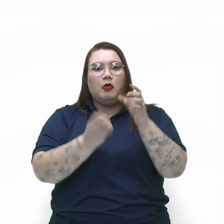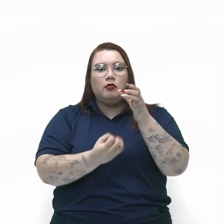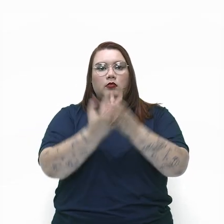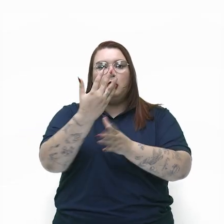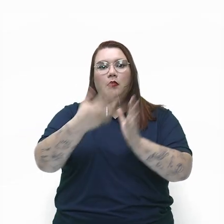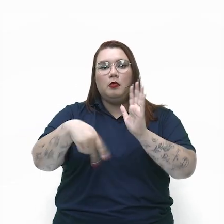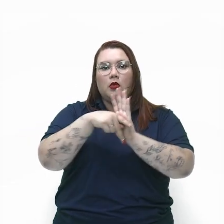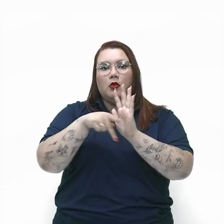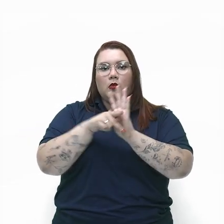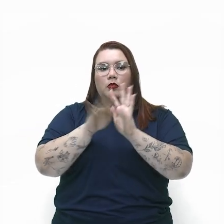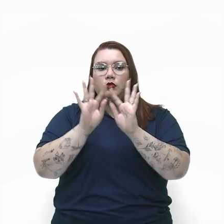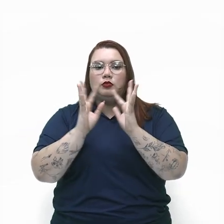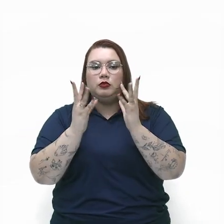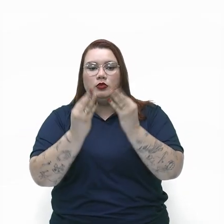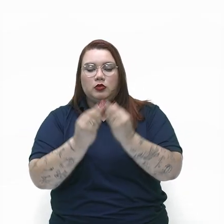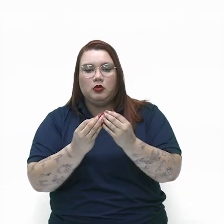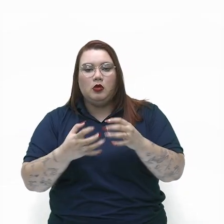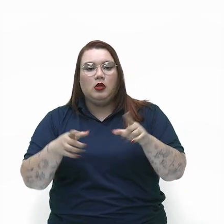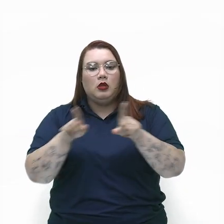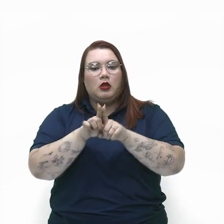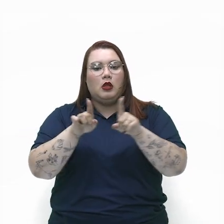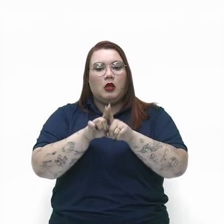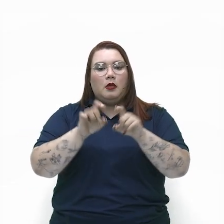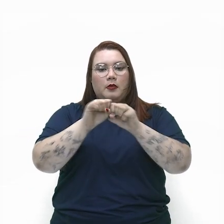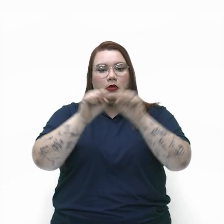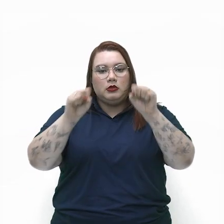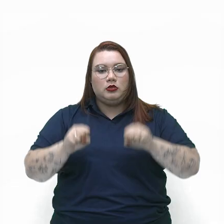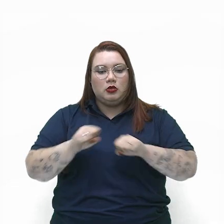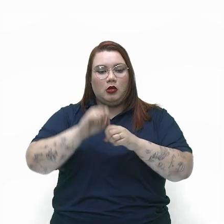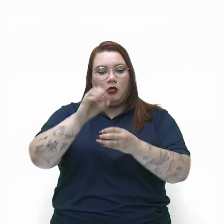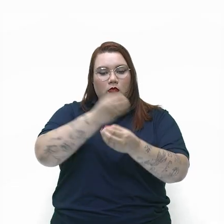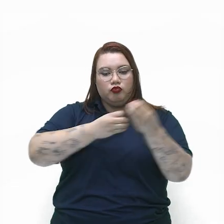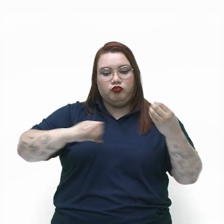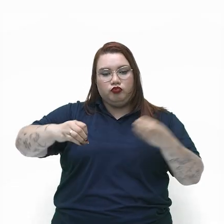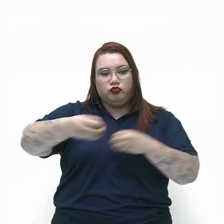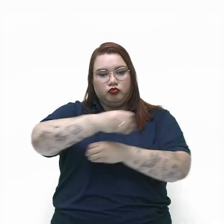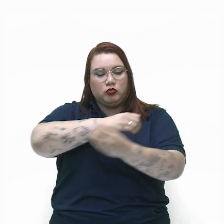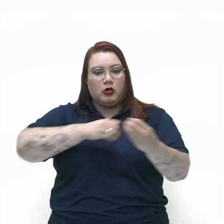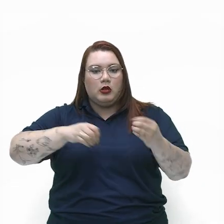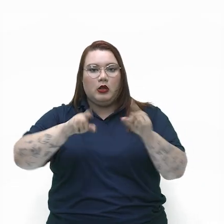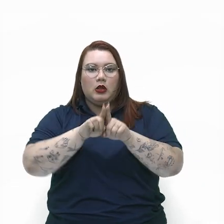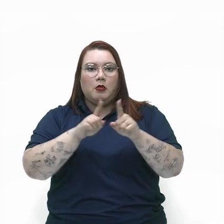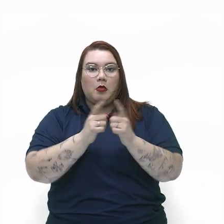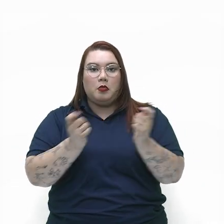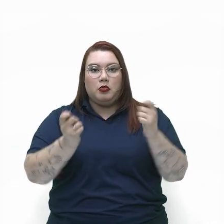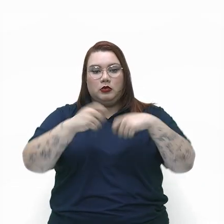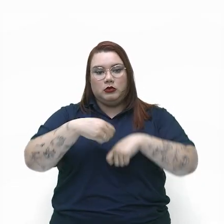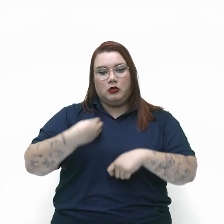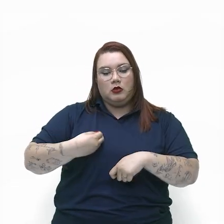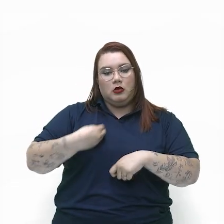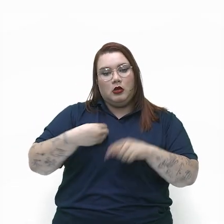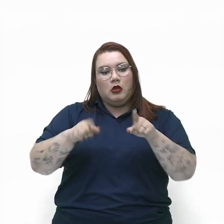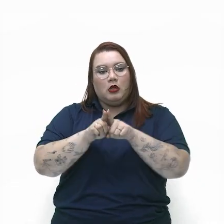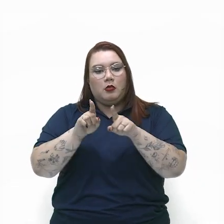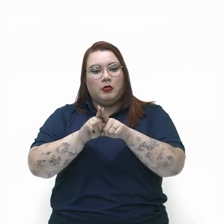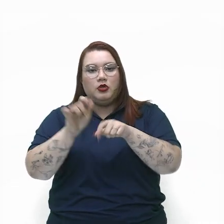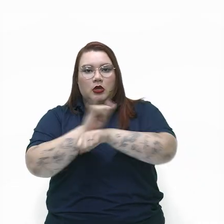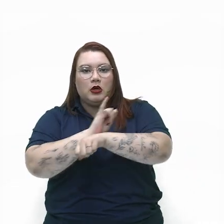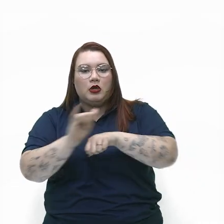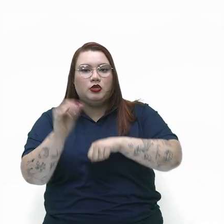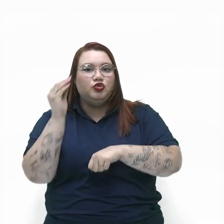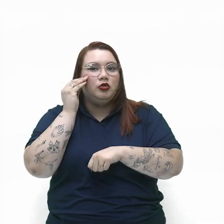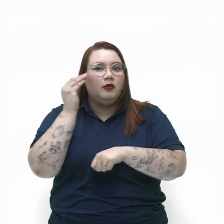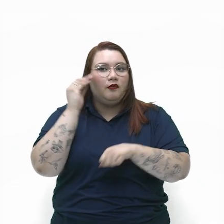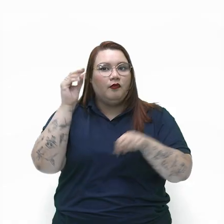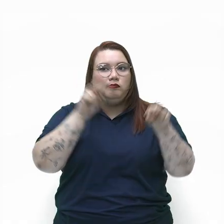dos elementos, né? Os sistemas planetários e a habitabilidade são outros padrões, e ferramentas